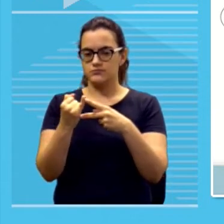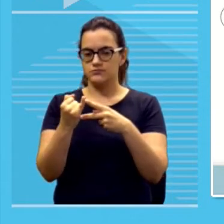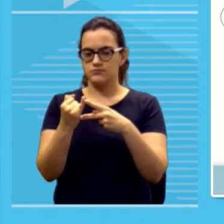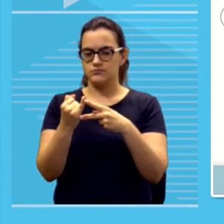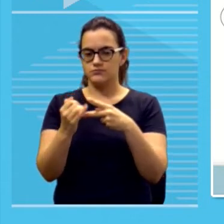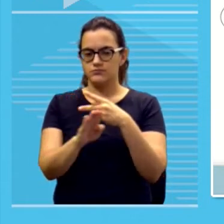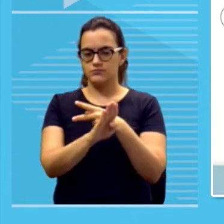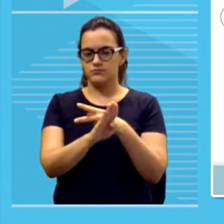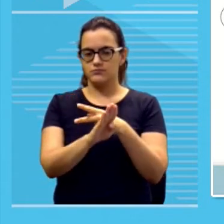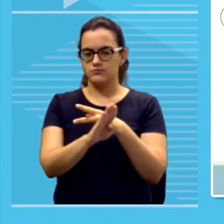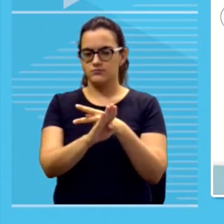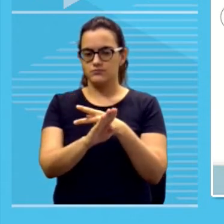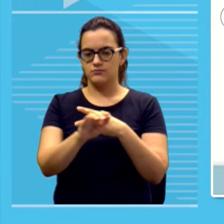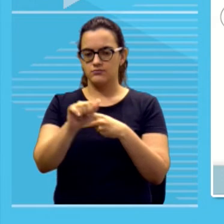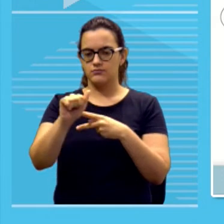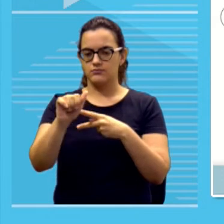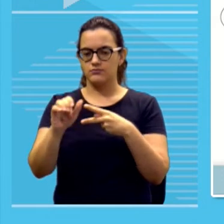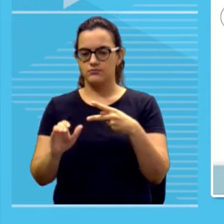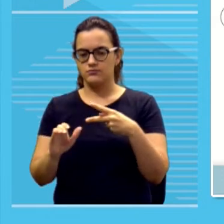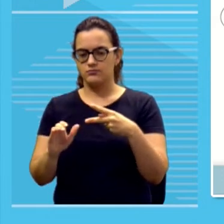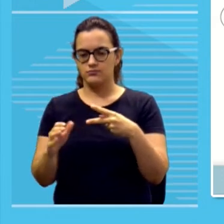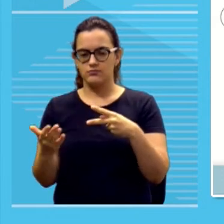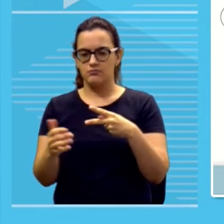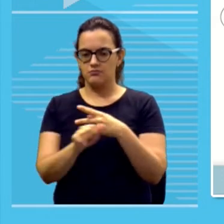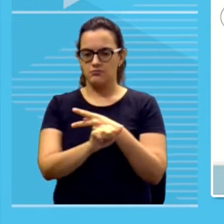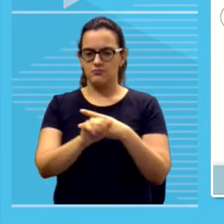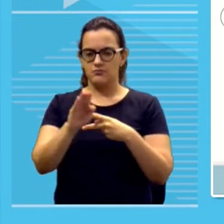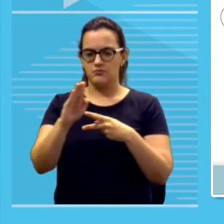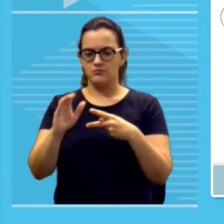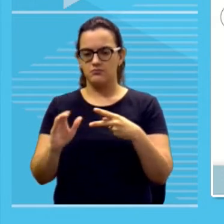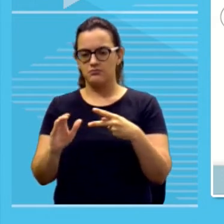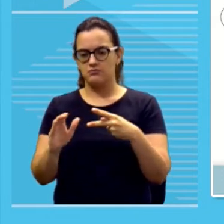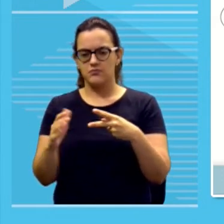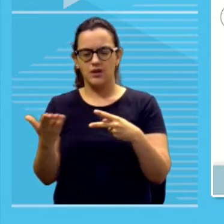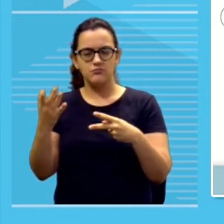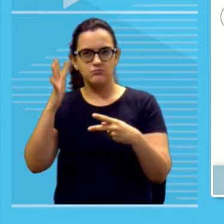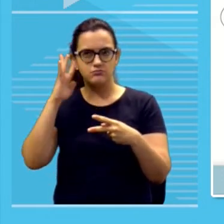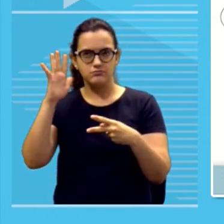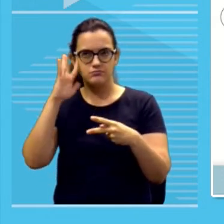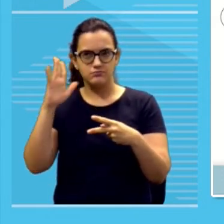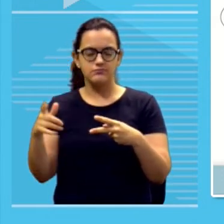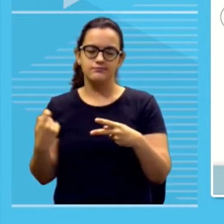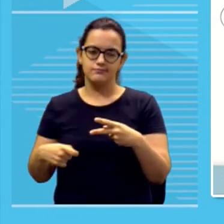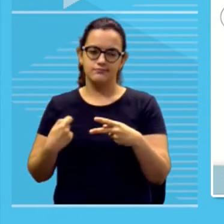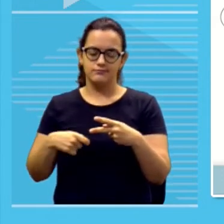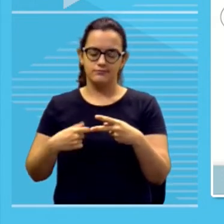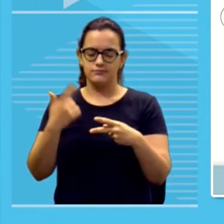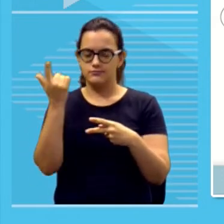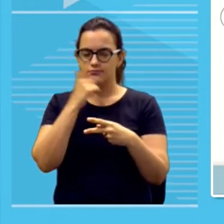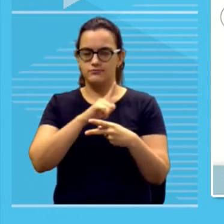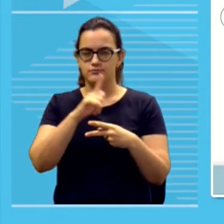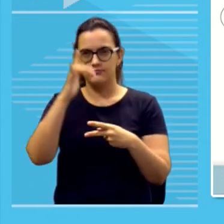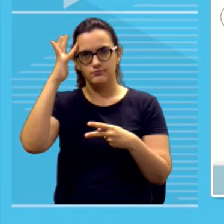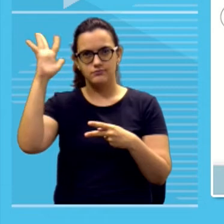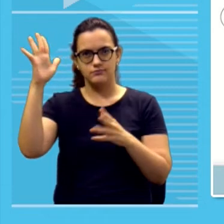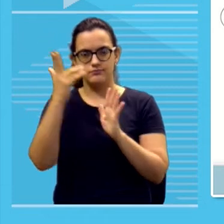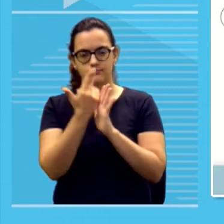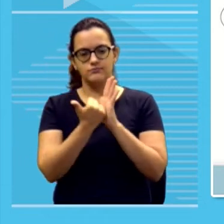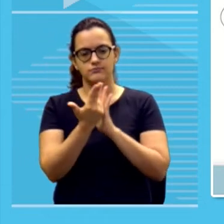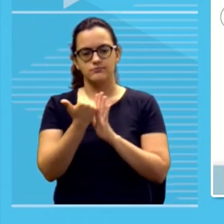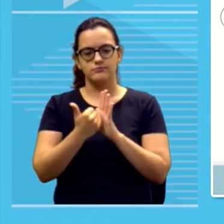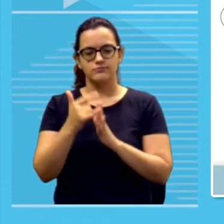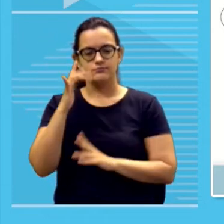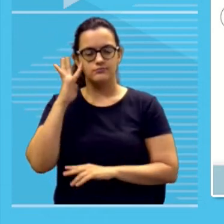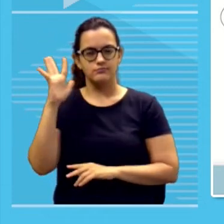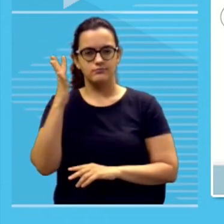e professor como é que eu vou fazer isso meus amores se eu fosse desenhar um plano cartesiano